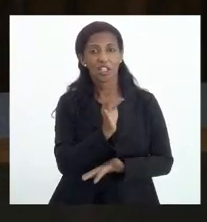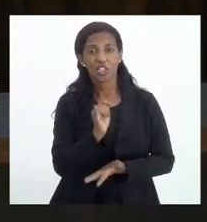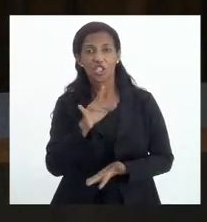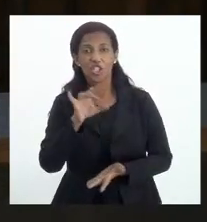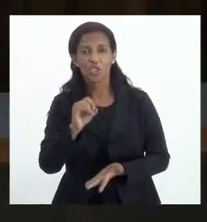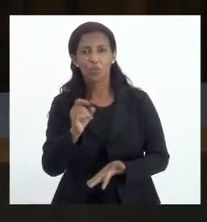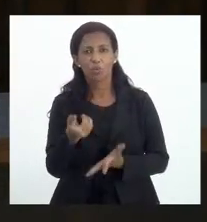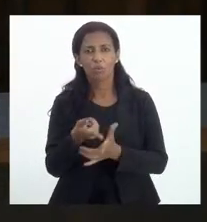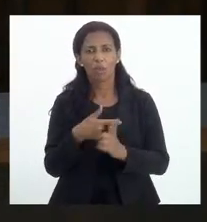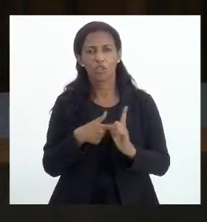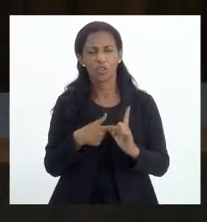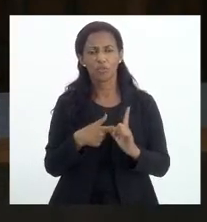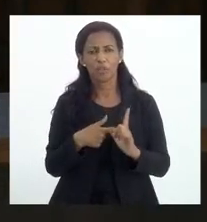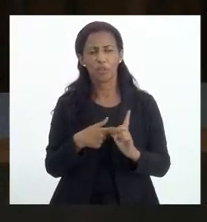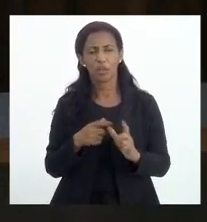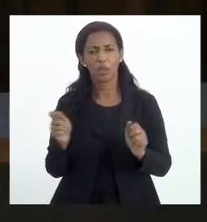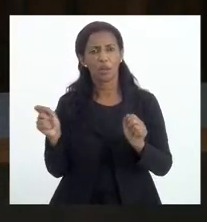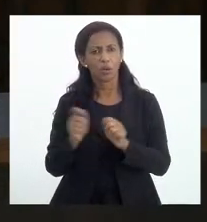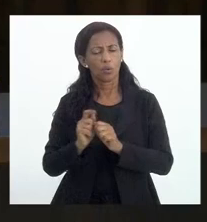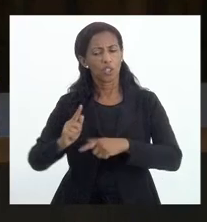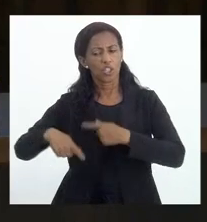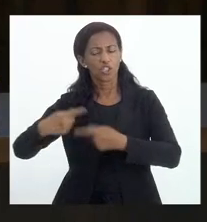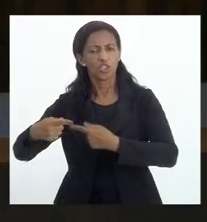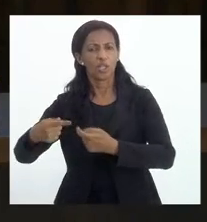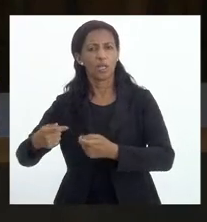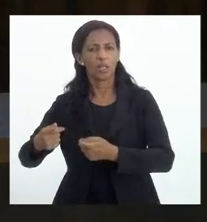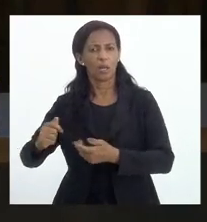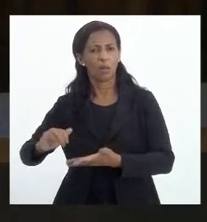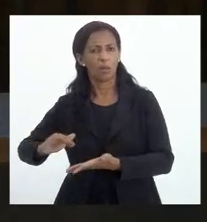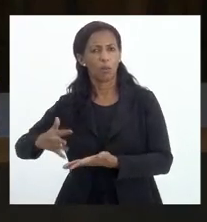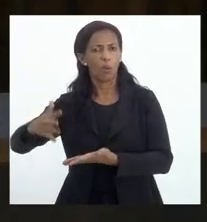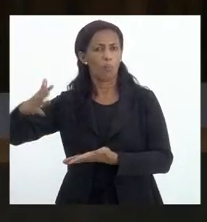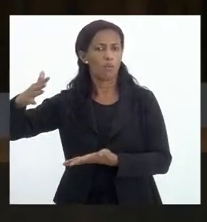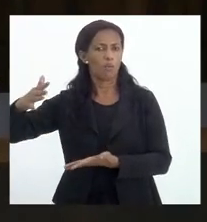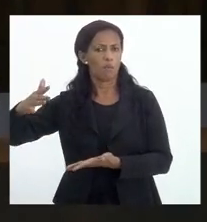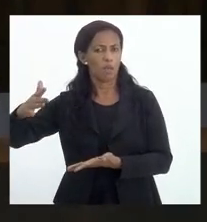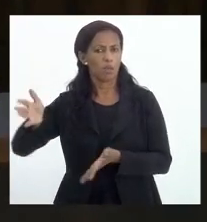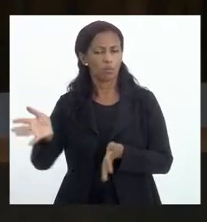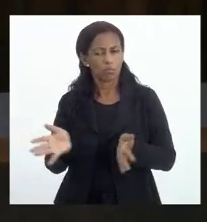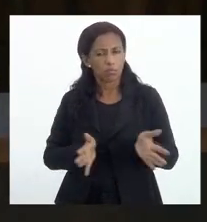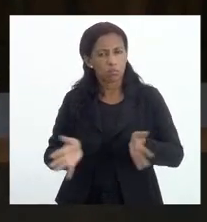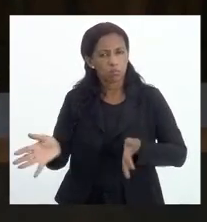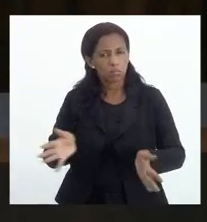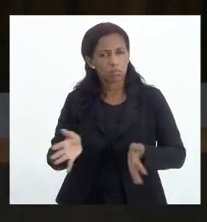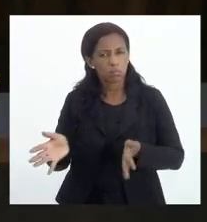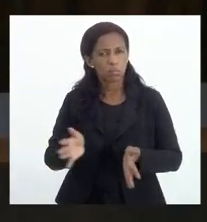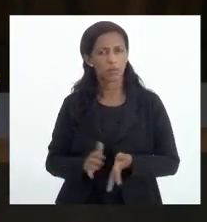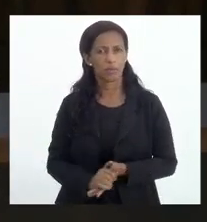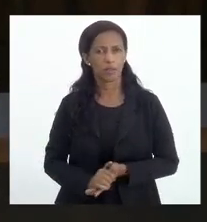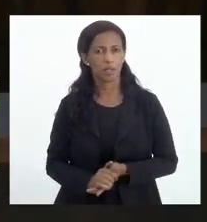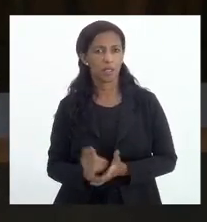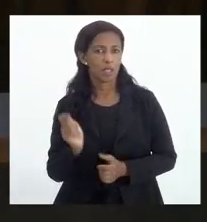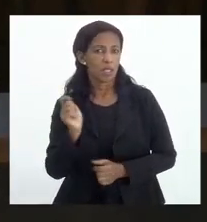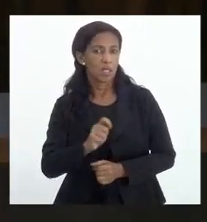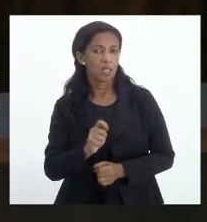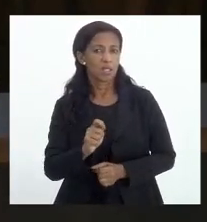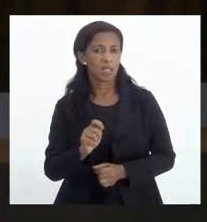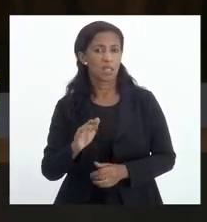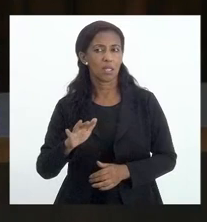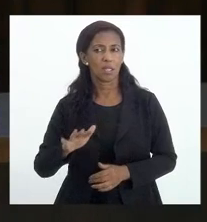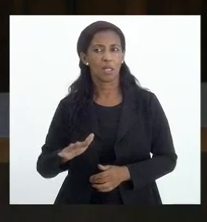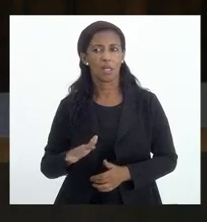dívida, o que gera um aumento, pelo menos transitório e aparente ali, que seria o equivalente